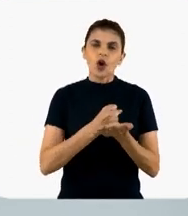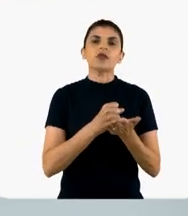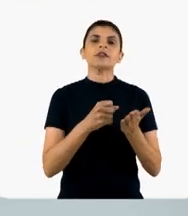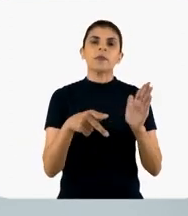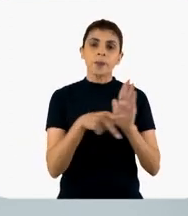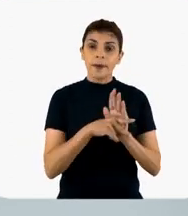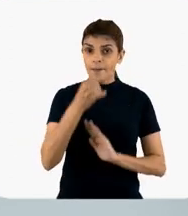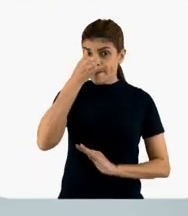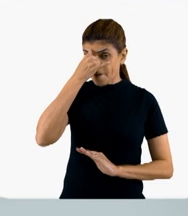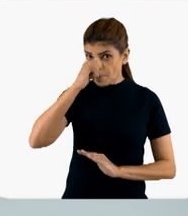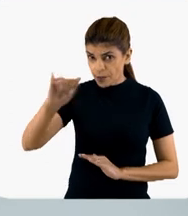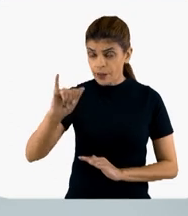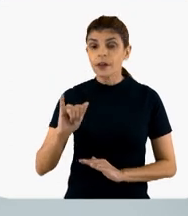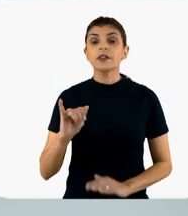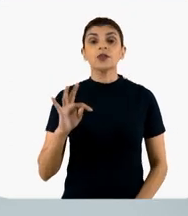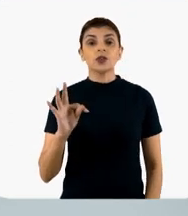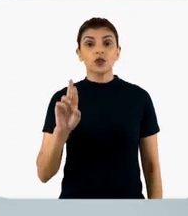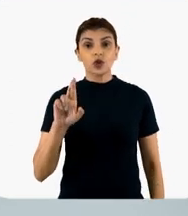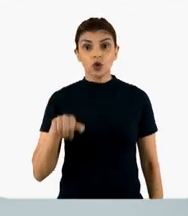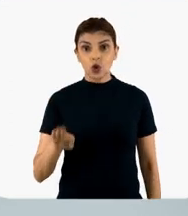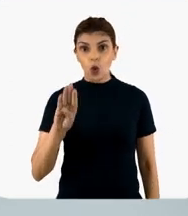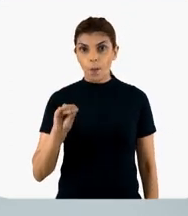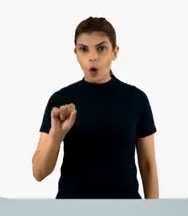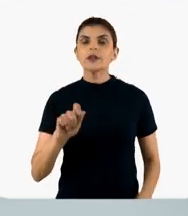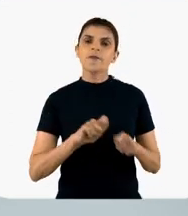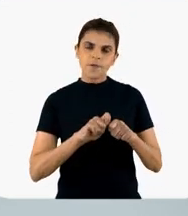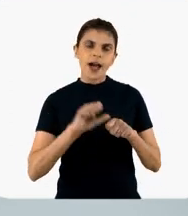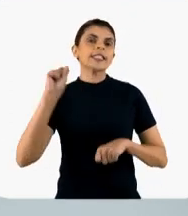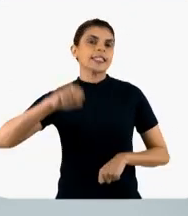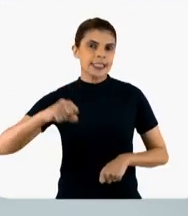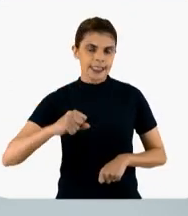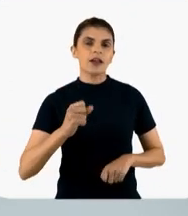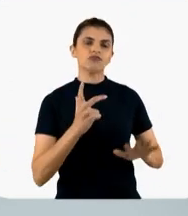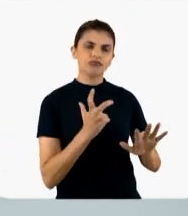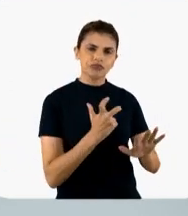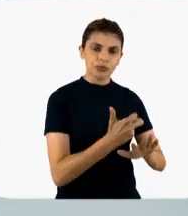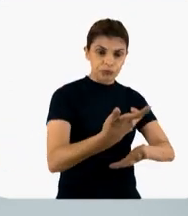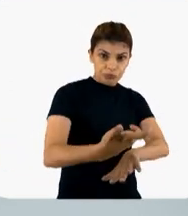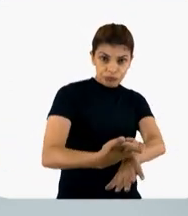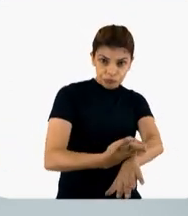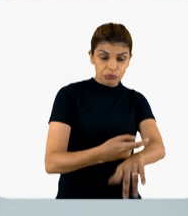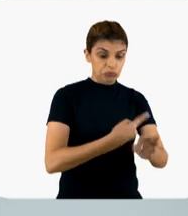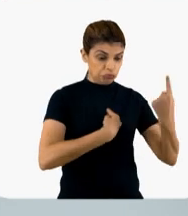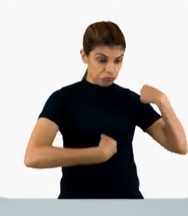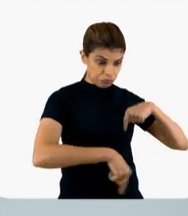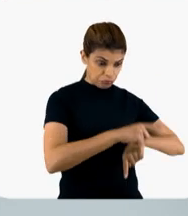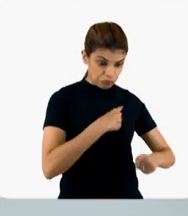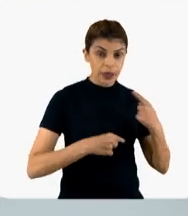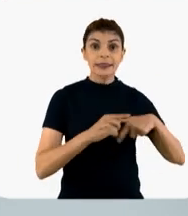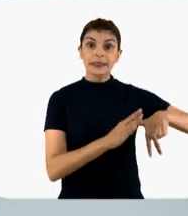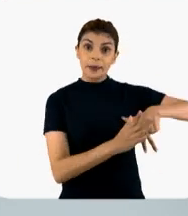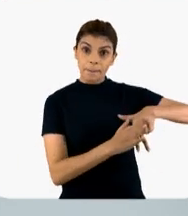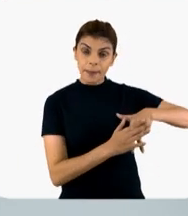para evitar trombose venosa profunda e TEP, né? Então, a gente faz essa profilaxia. Se vai haver um benefício de anticoagular pleno